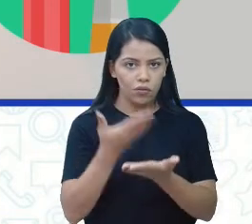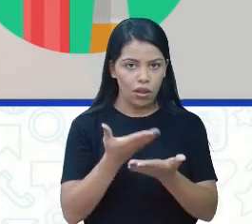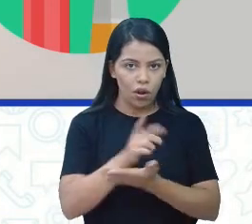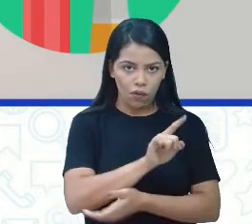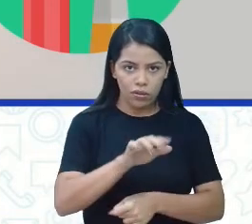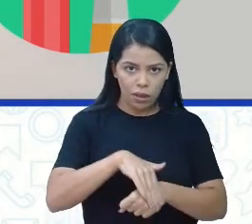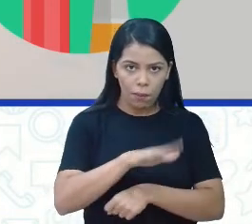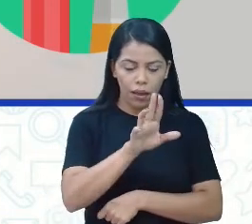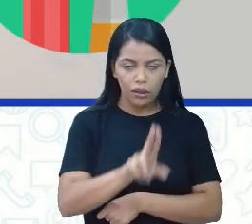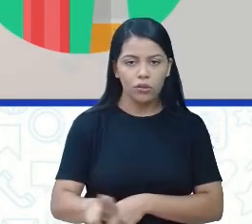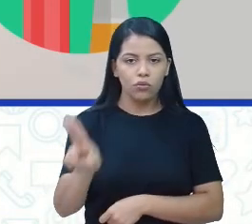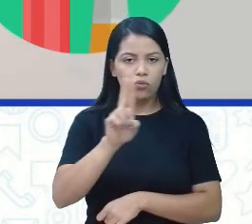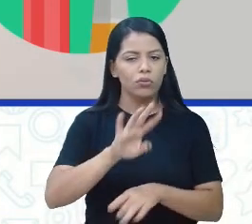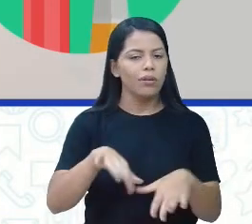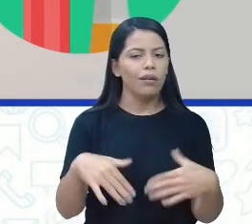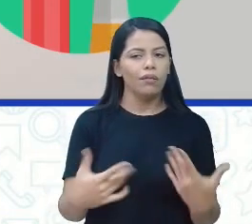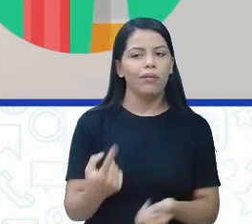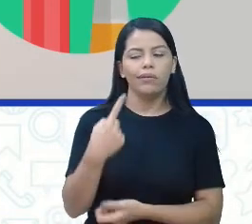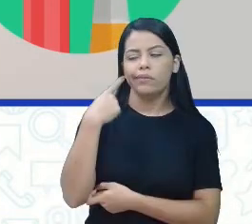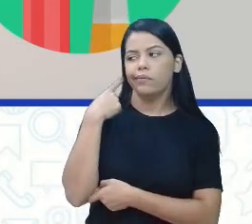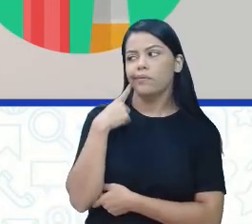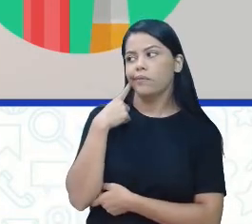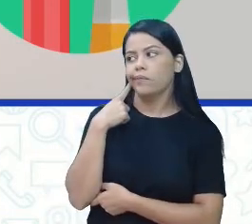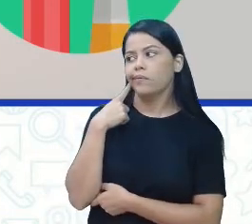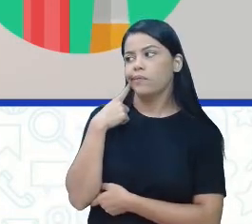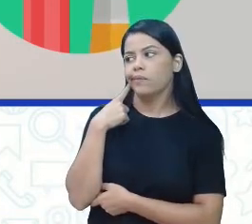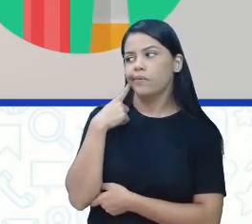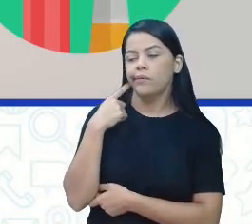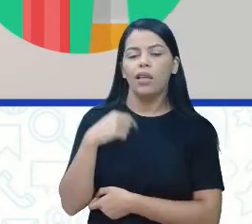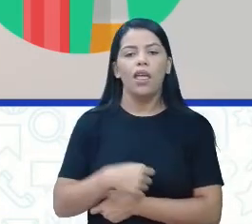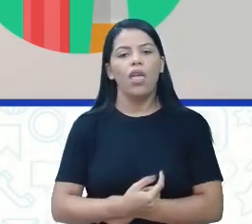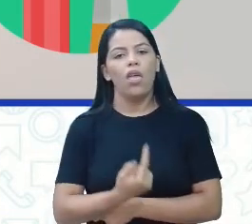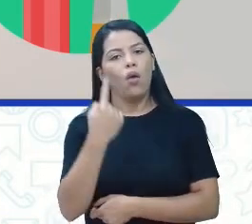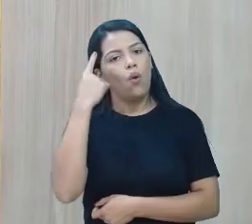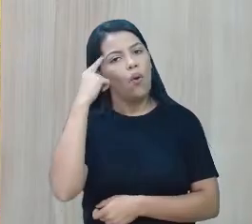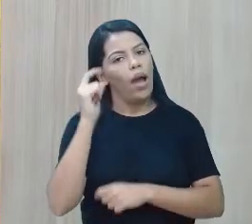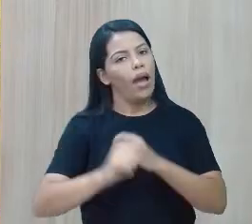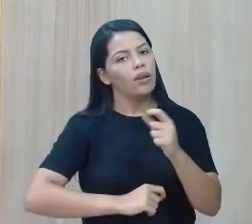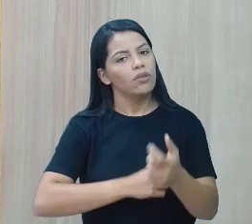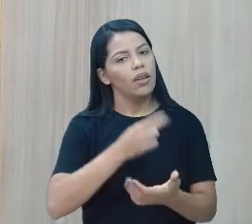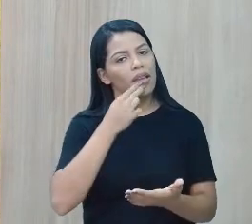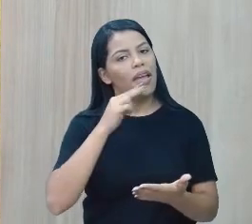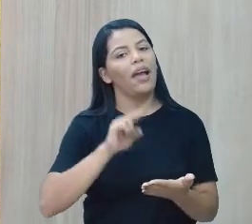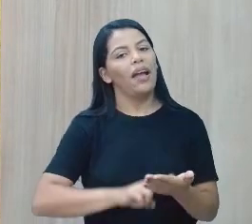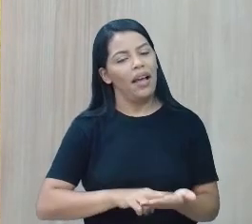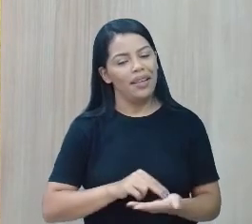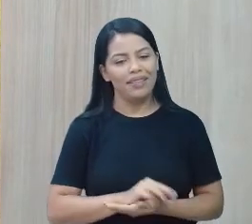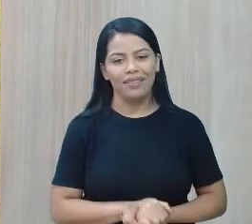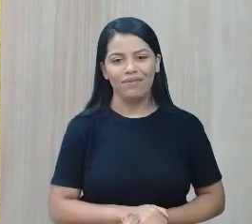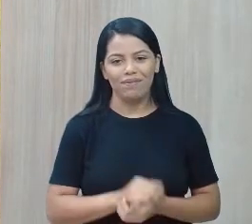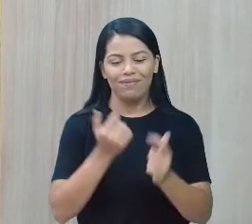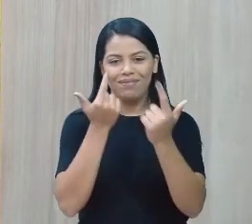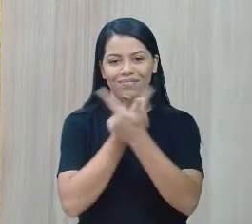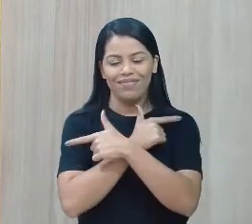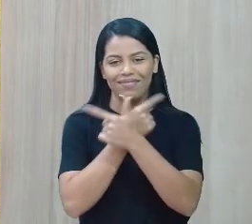será que eles mais utilizam, professor? Eu acho que, professor, é a carta. É a carta.